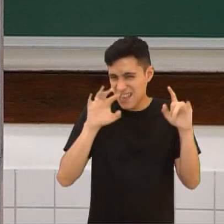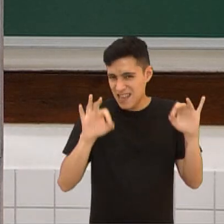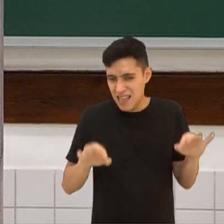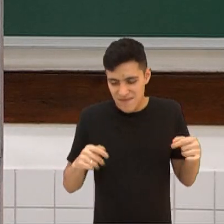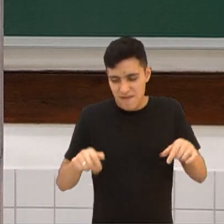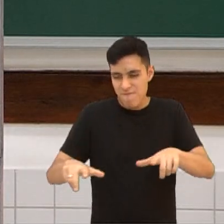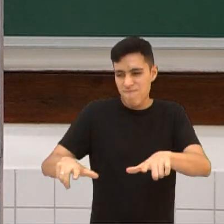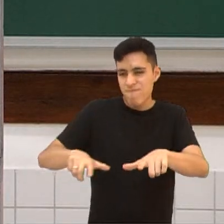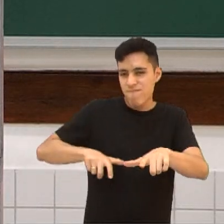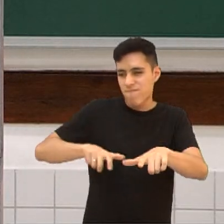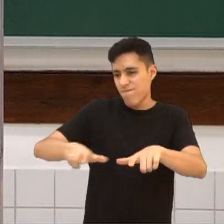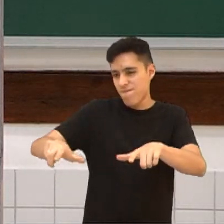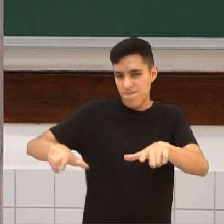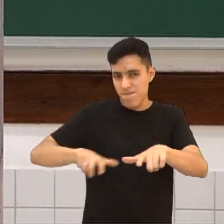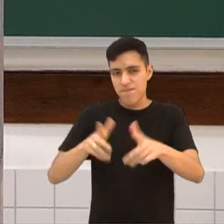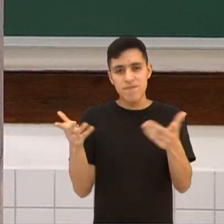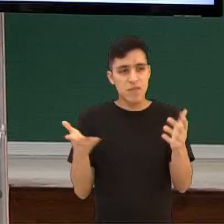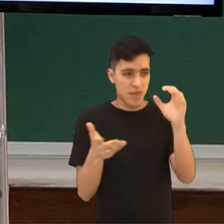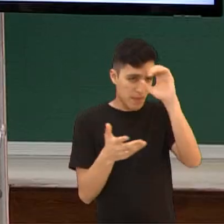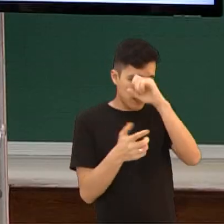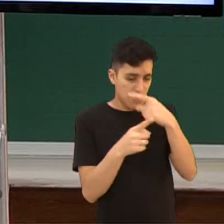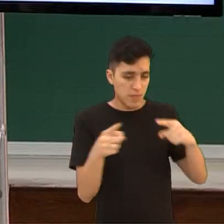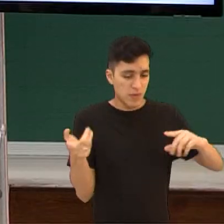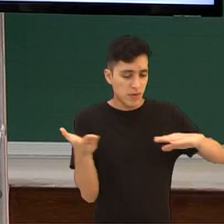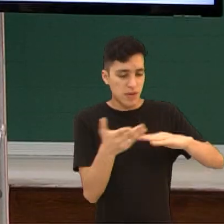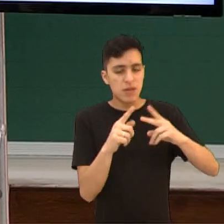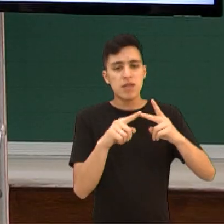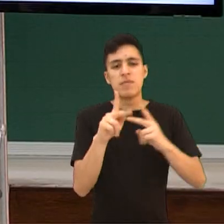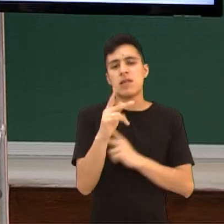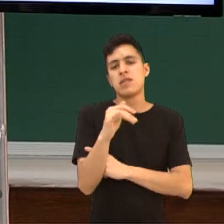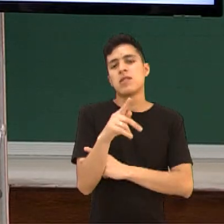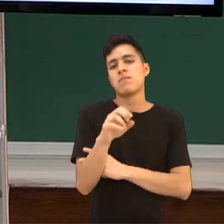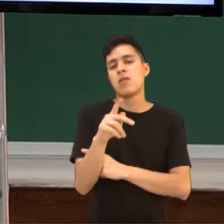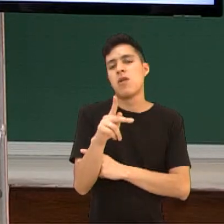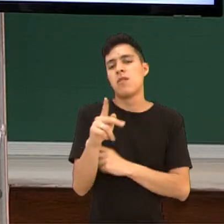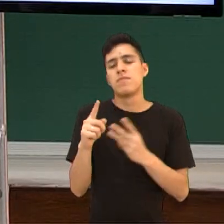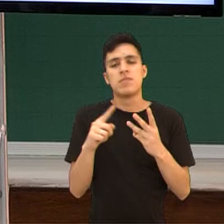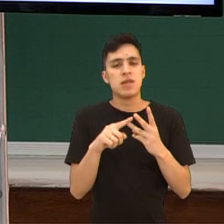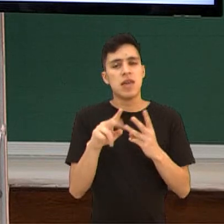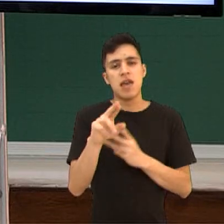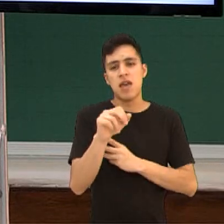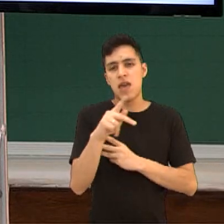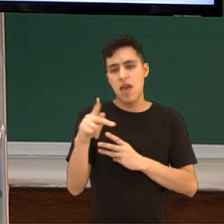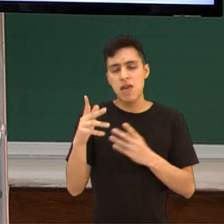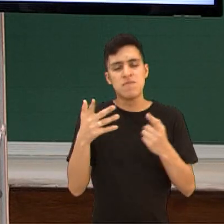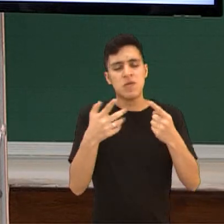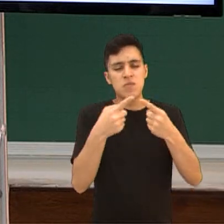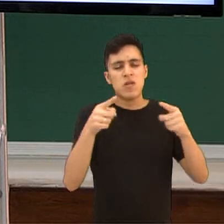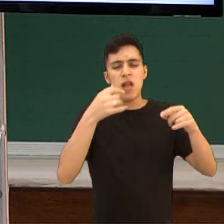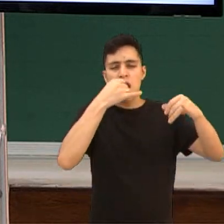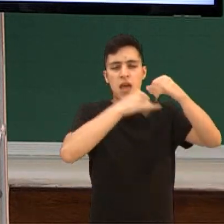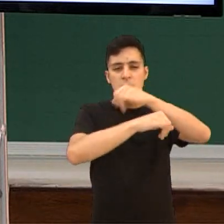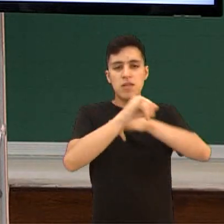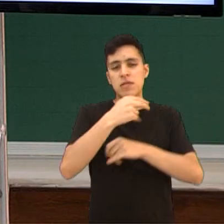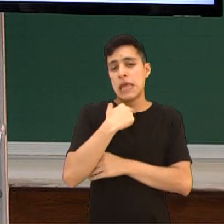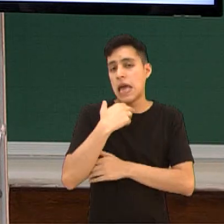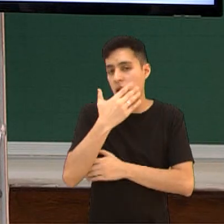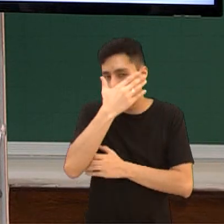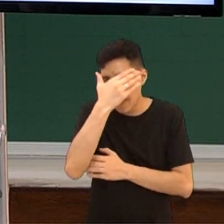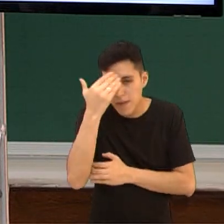um mixer, né? Aprendemos música contemporânea, hip hop, rap, música eletrônica, né? Não esqueçam